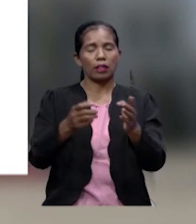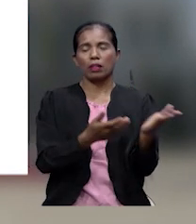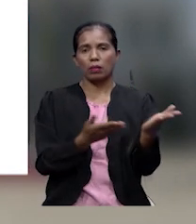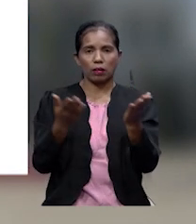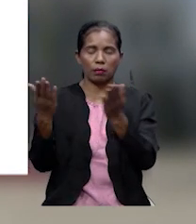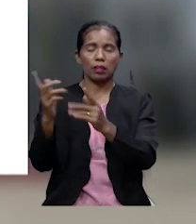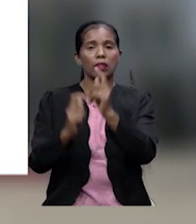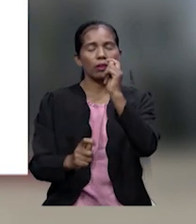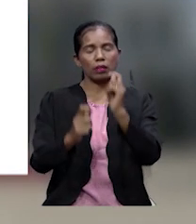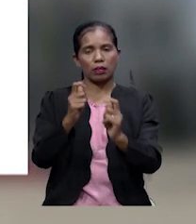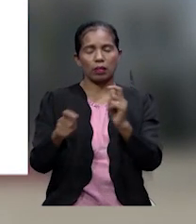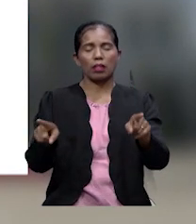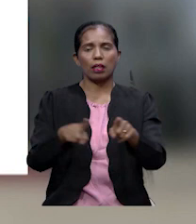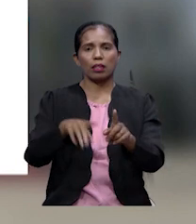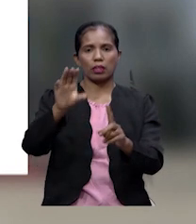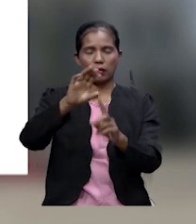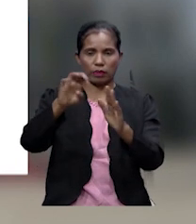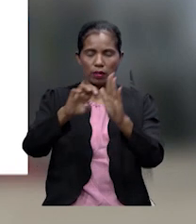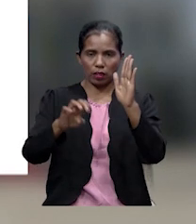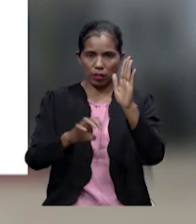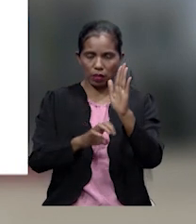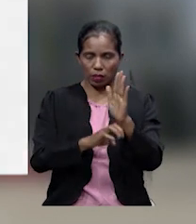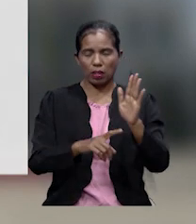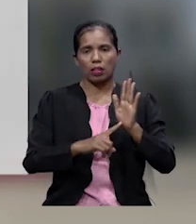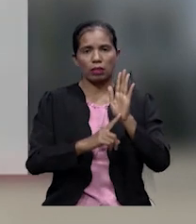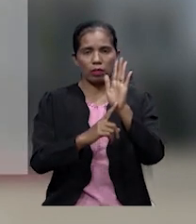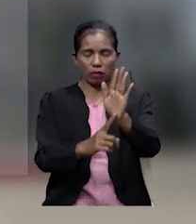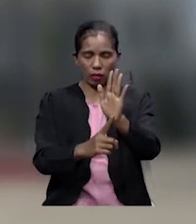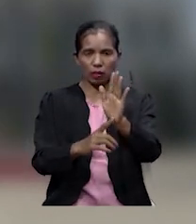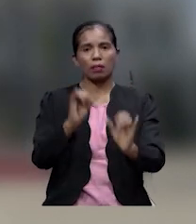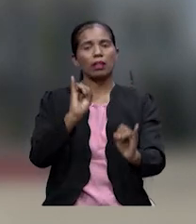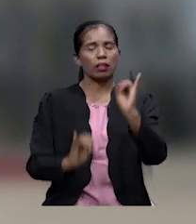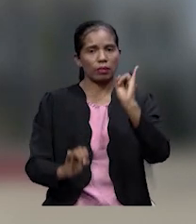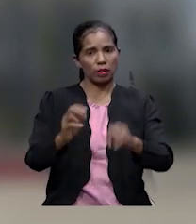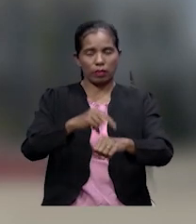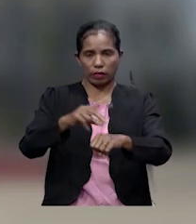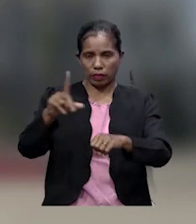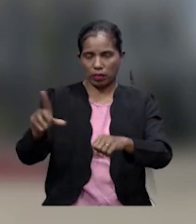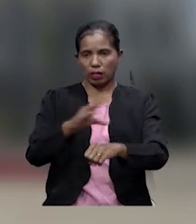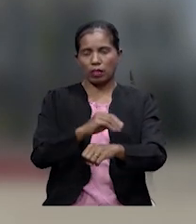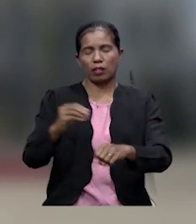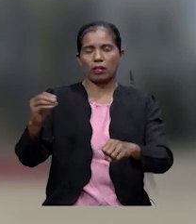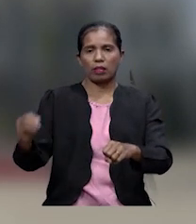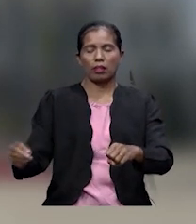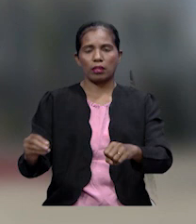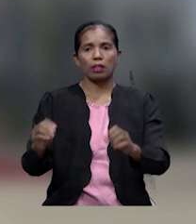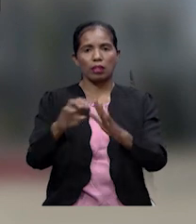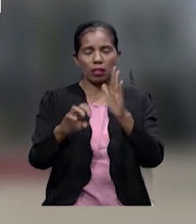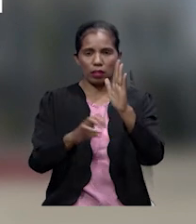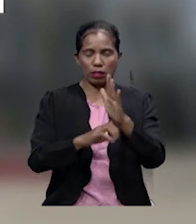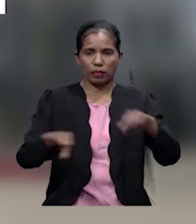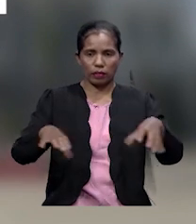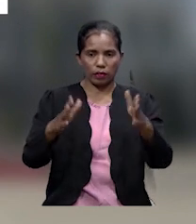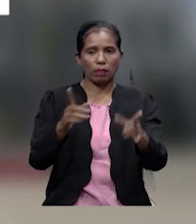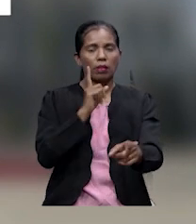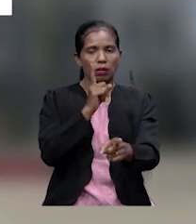hate tengkatak no dar sefe estado no símbolo no garantidor ba independência nacional no unidade estado no mas ba funcionamento